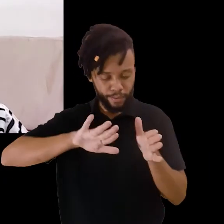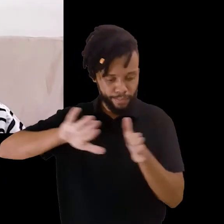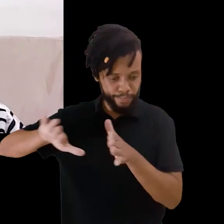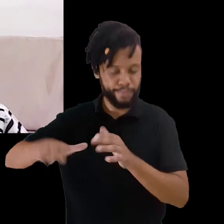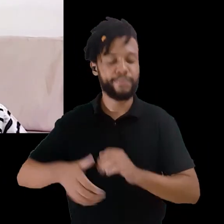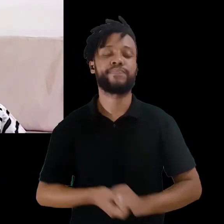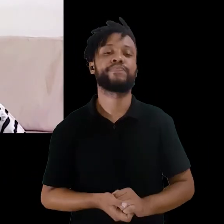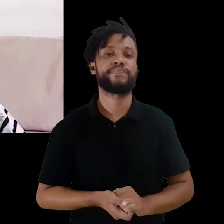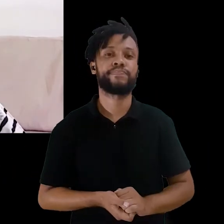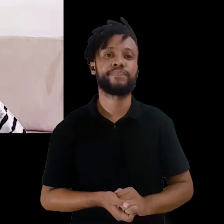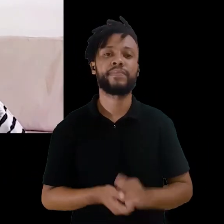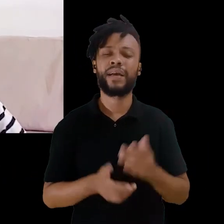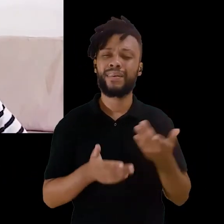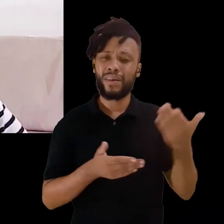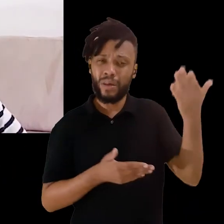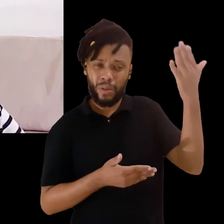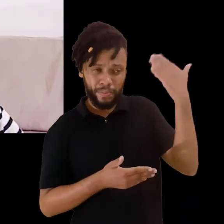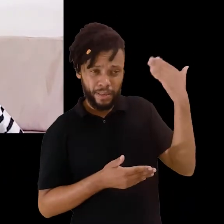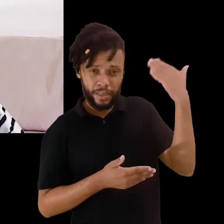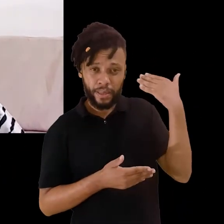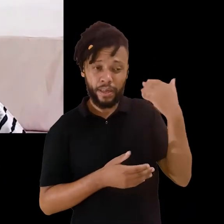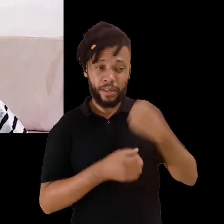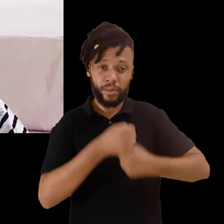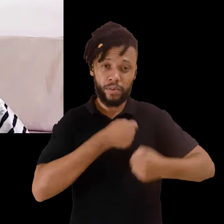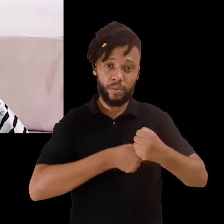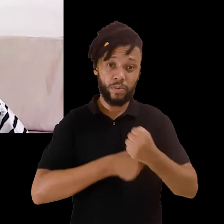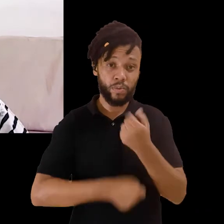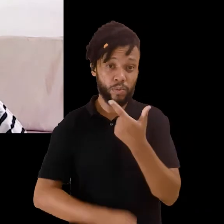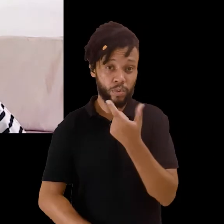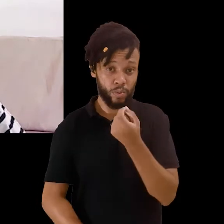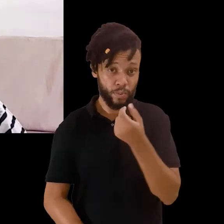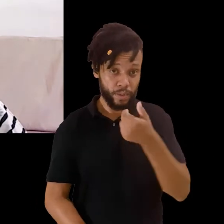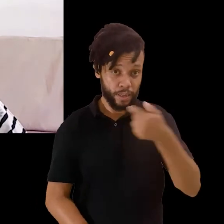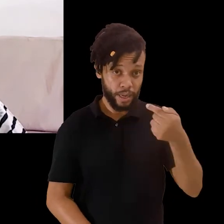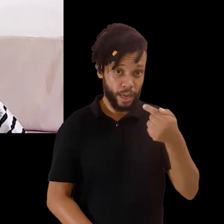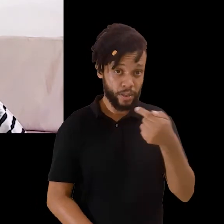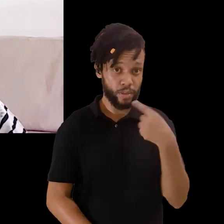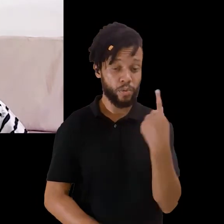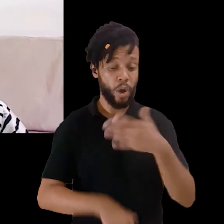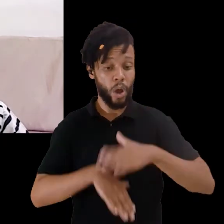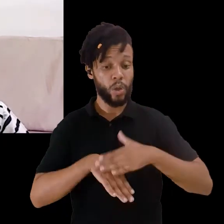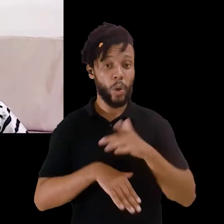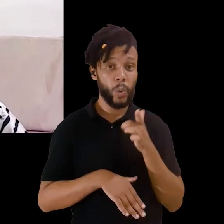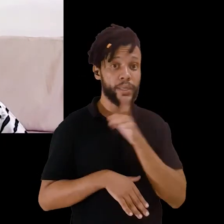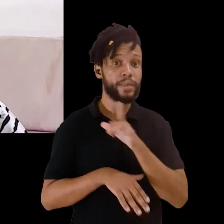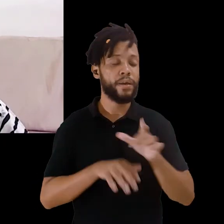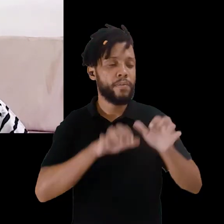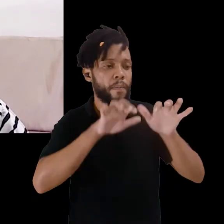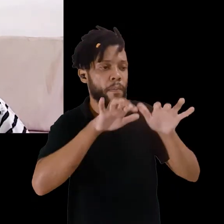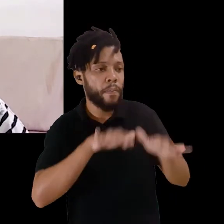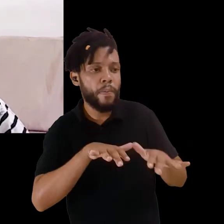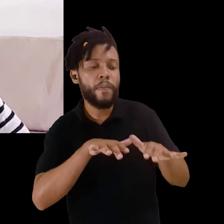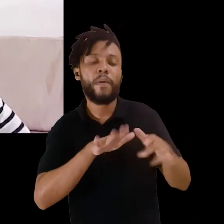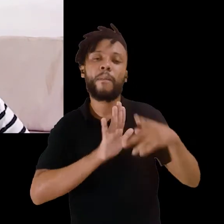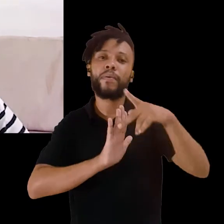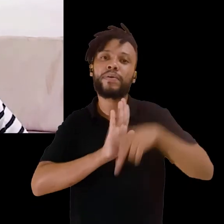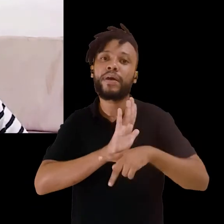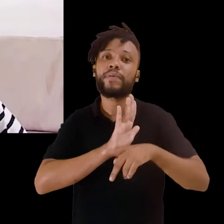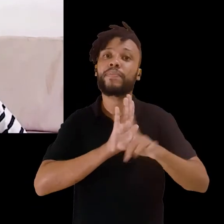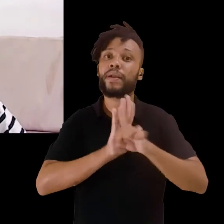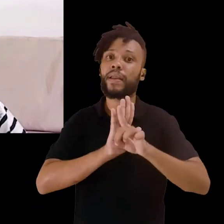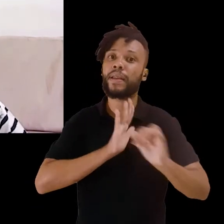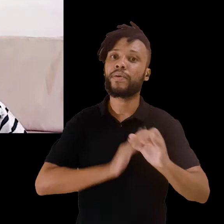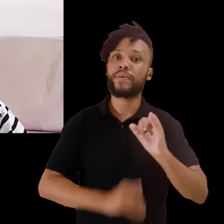No passado recente, 2017, a gente só conseguia inscrever o projeto pela lei